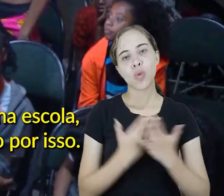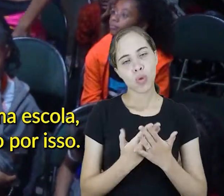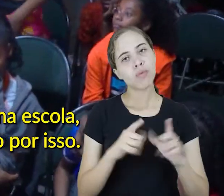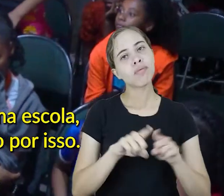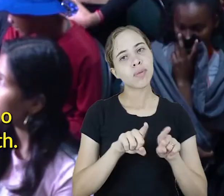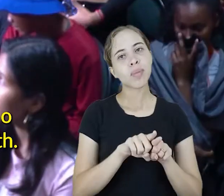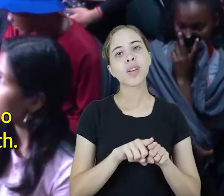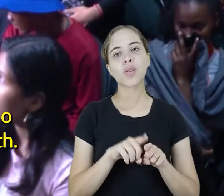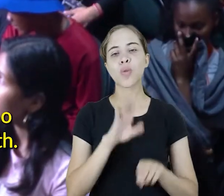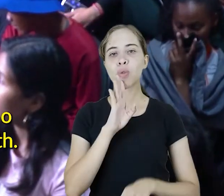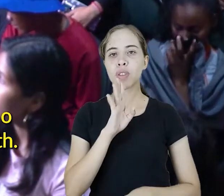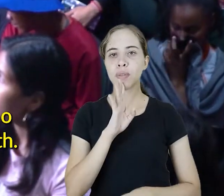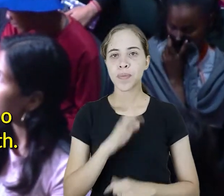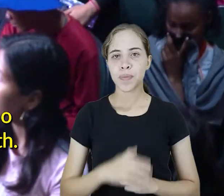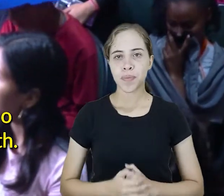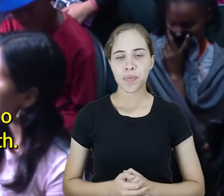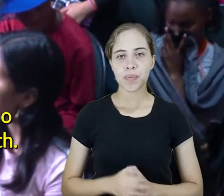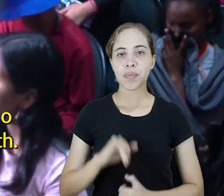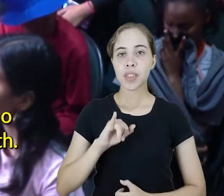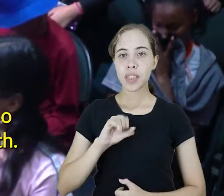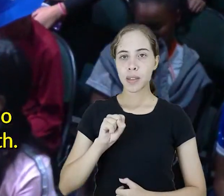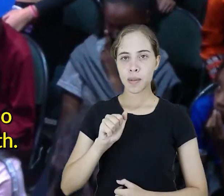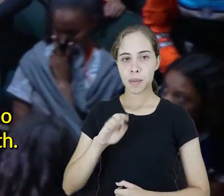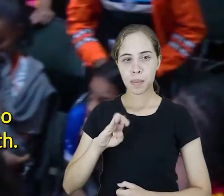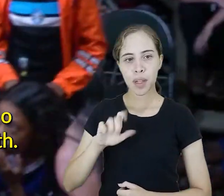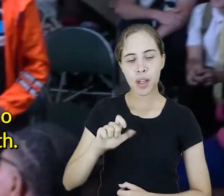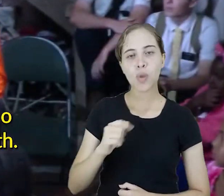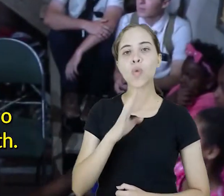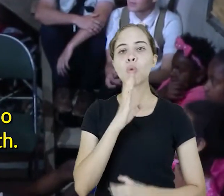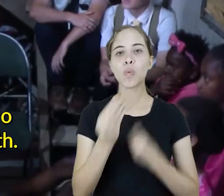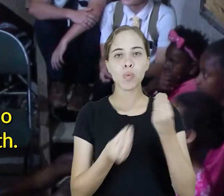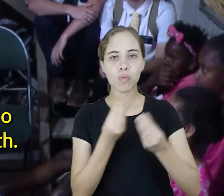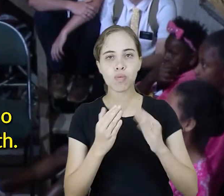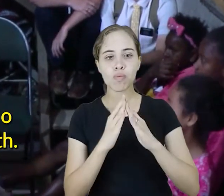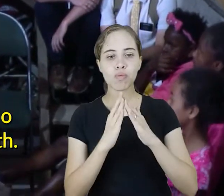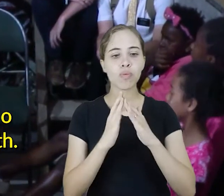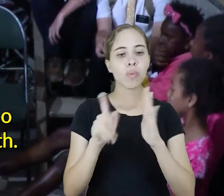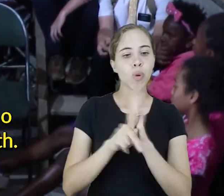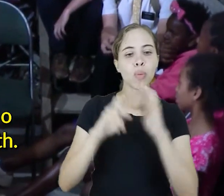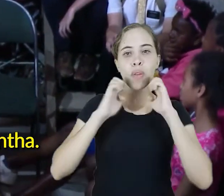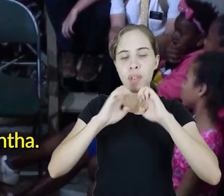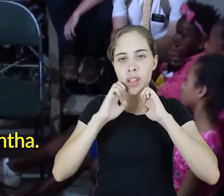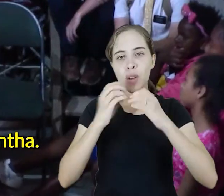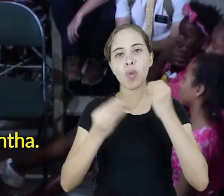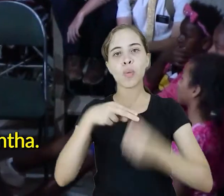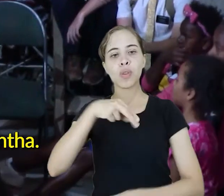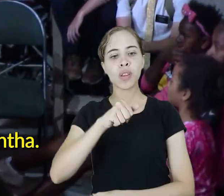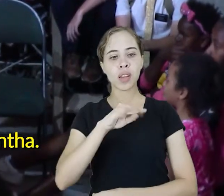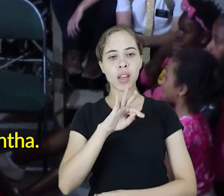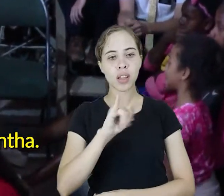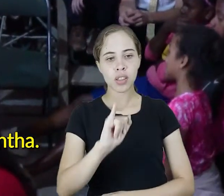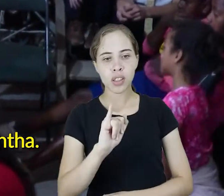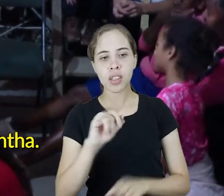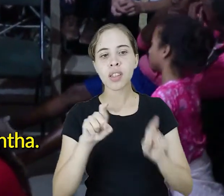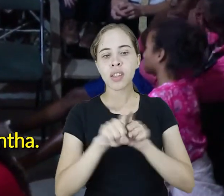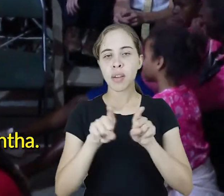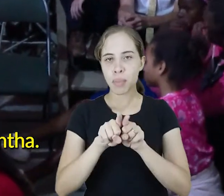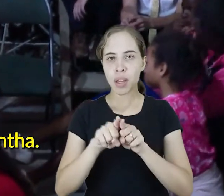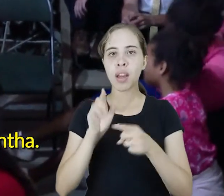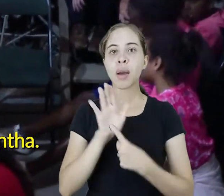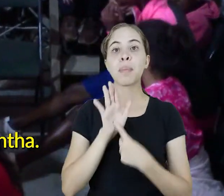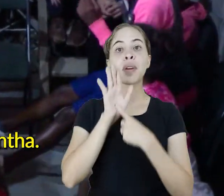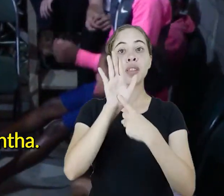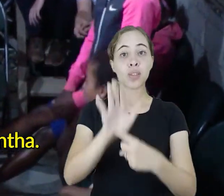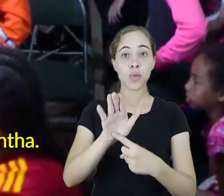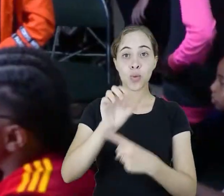isso. Isabelle conheceu o Evangelho e foi apresentado pela Nath. A Nath também apresentou para